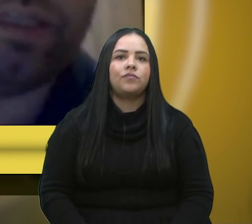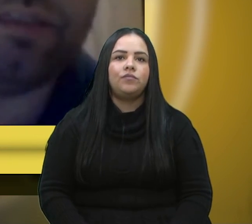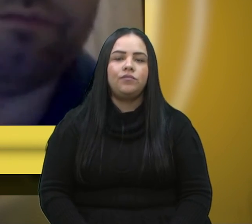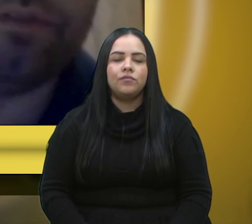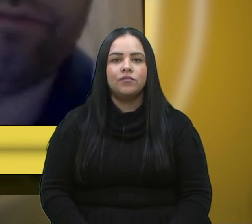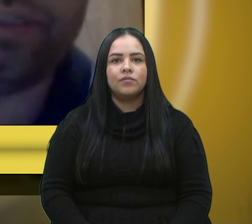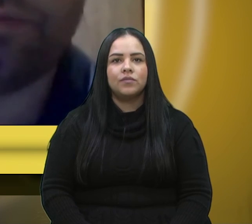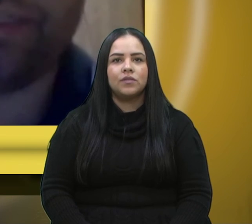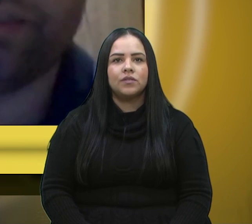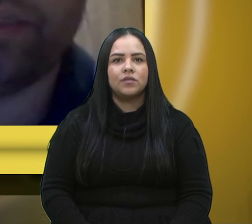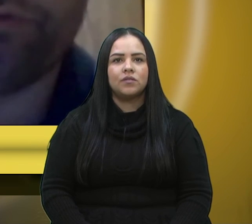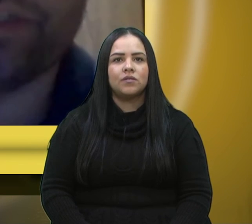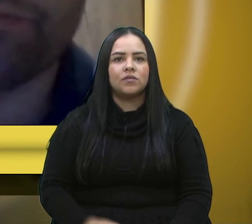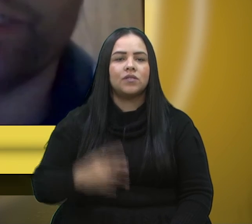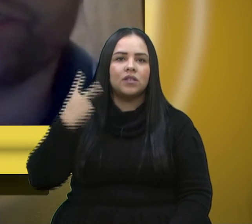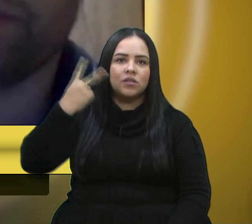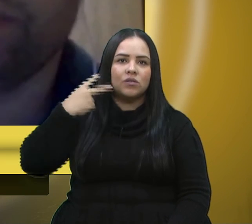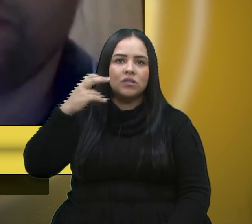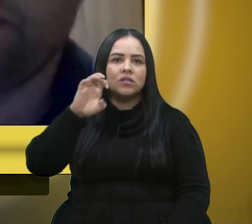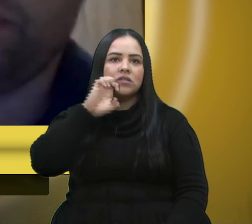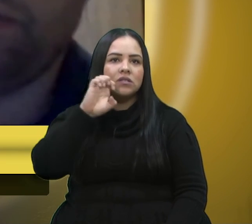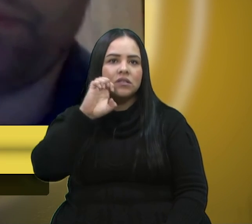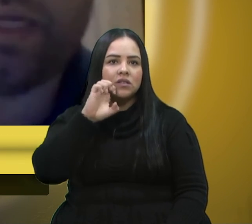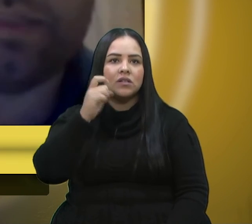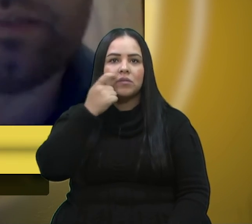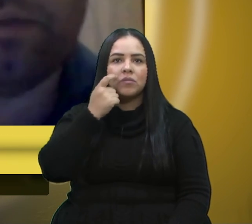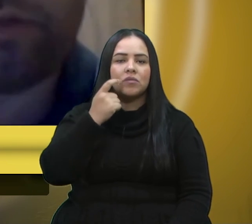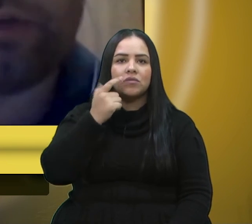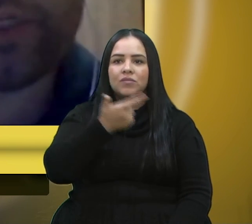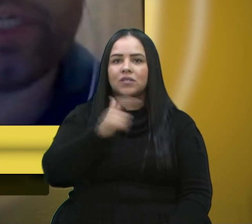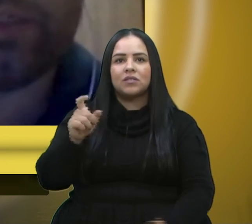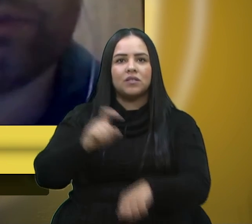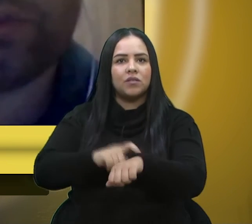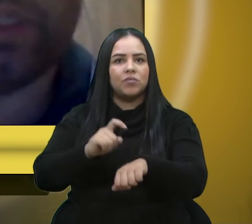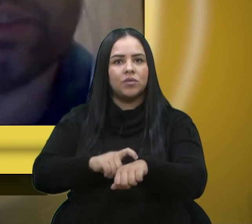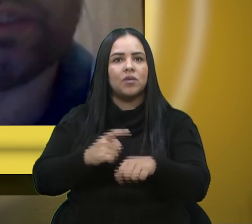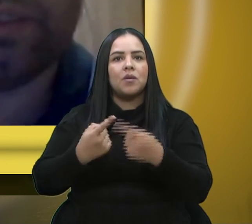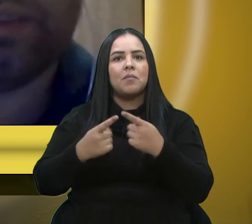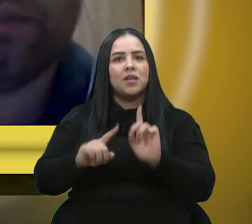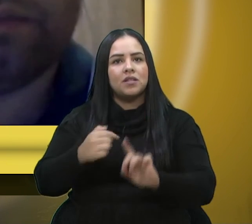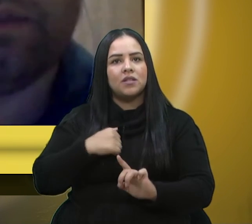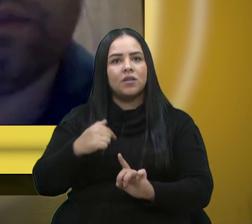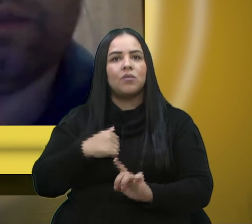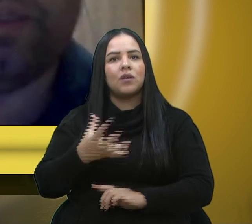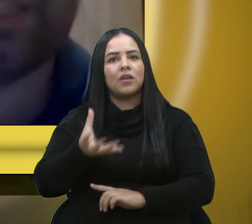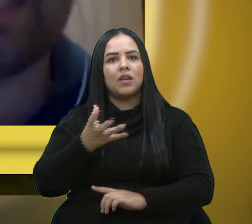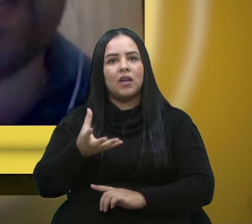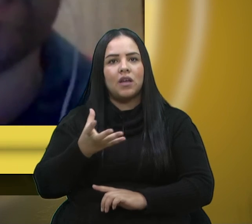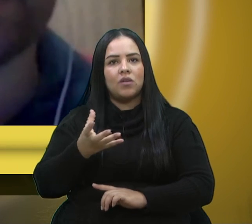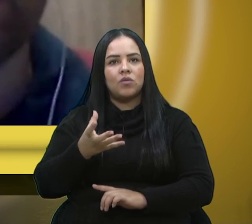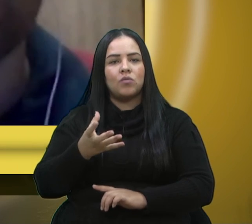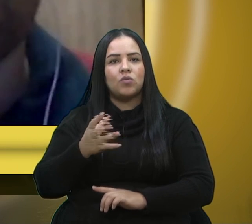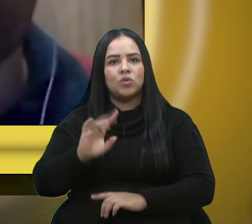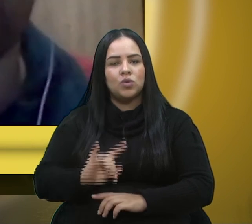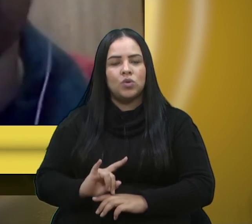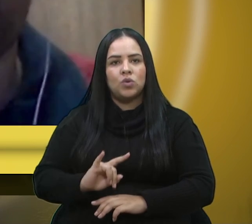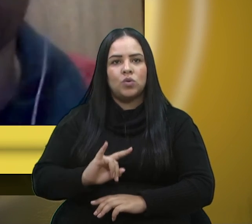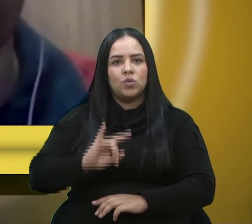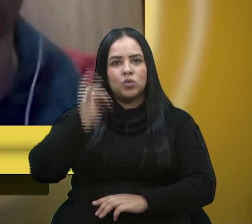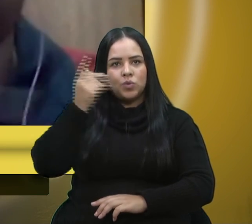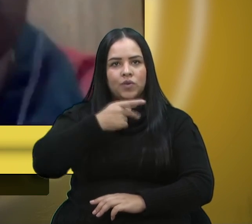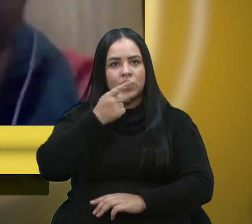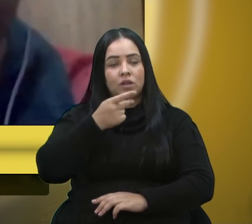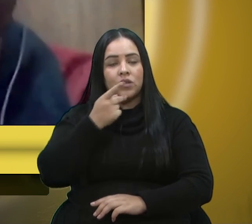Estela, não vai sobrar tempo, infelizmente. Mas eu quero fechar dizendo o seguinte: está nas mãos do governador. E eu